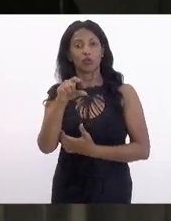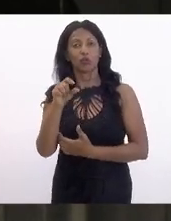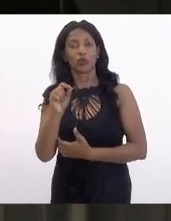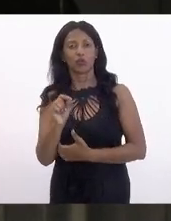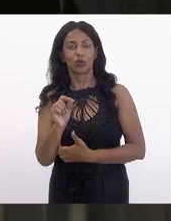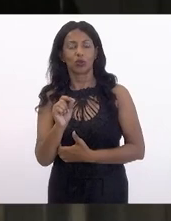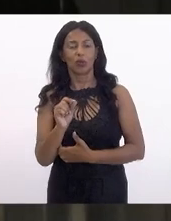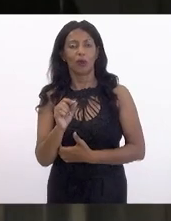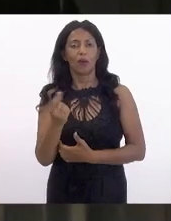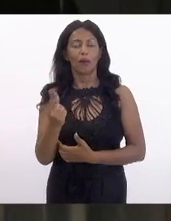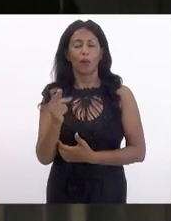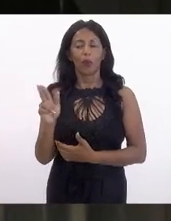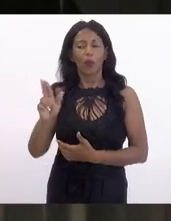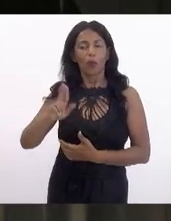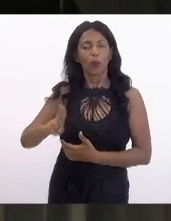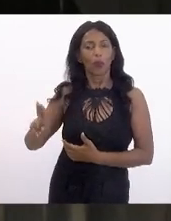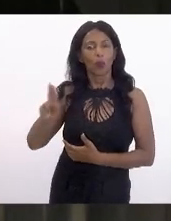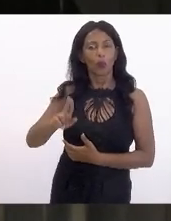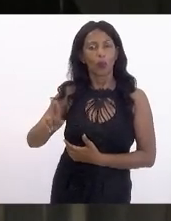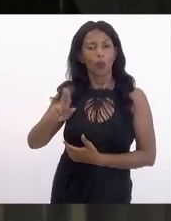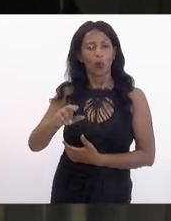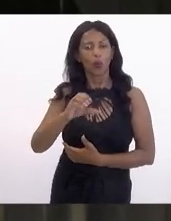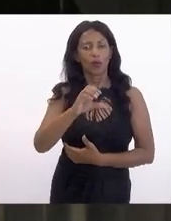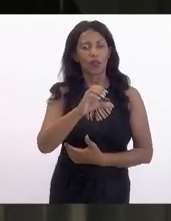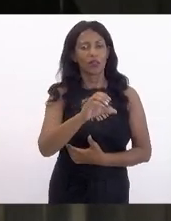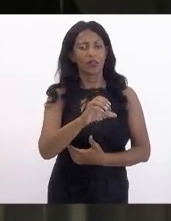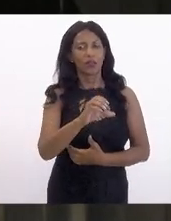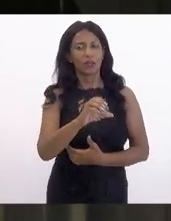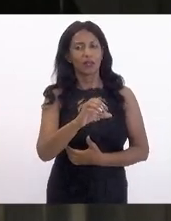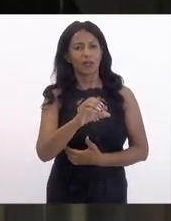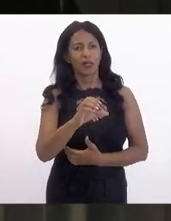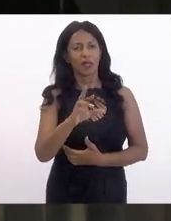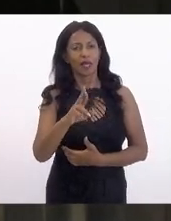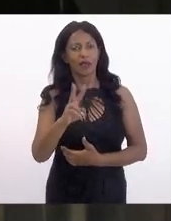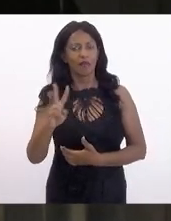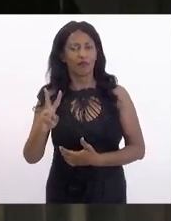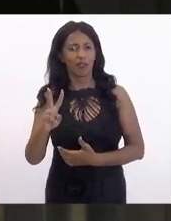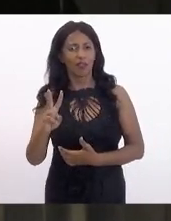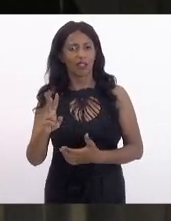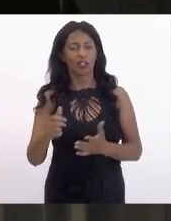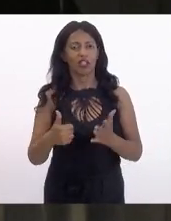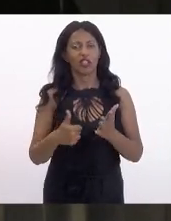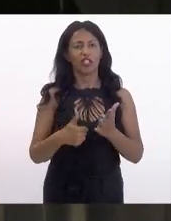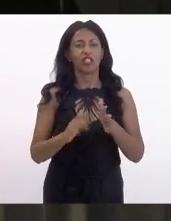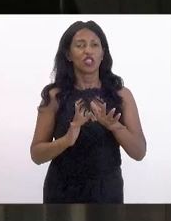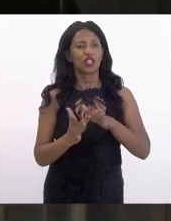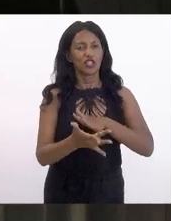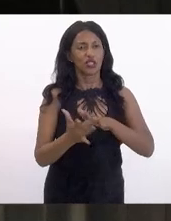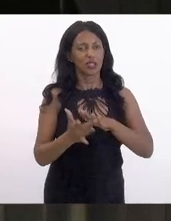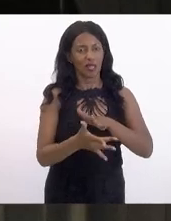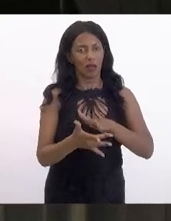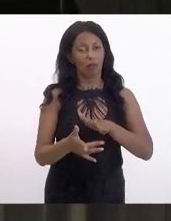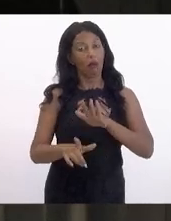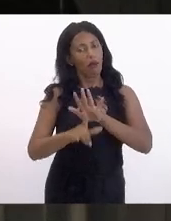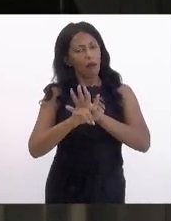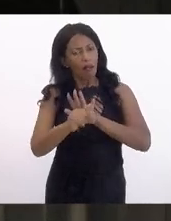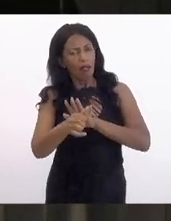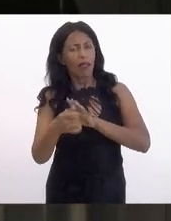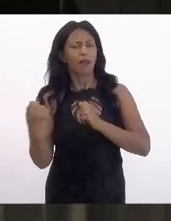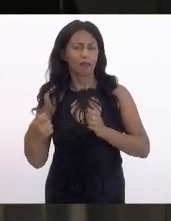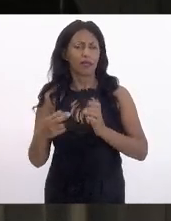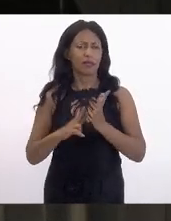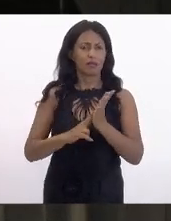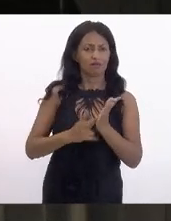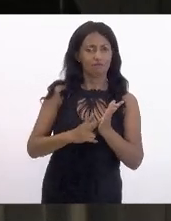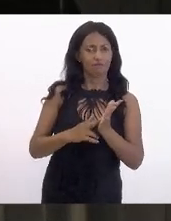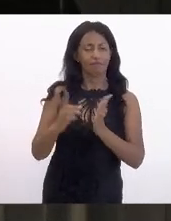pela utilização do CRLV digital talento só ser regulamentada por